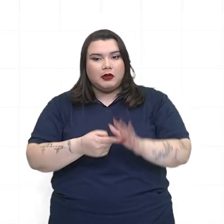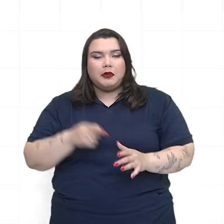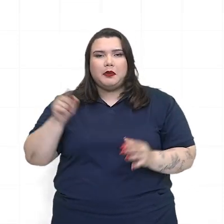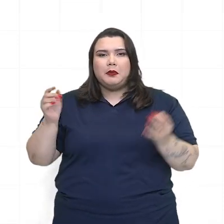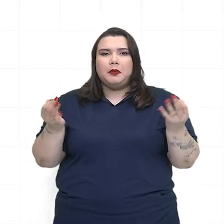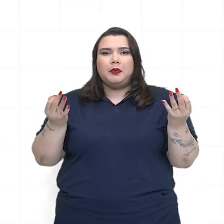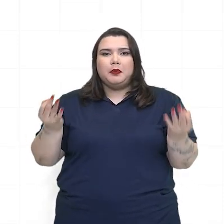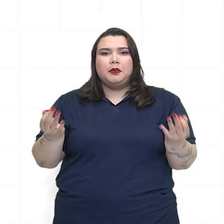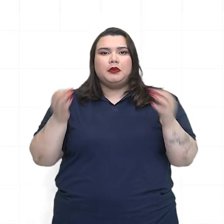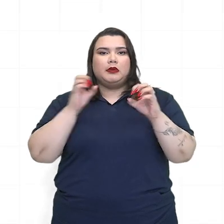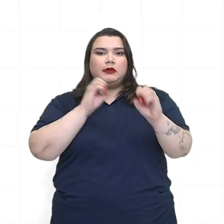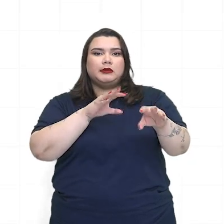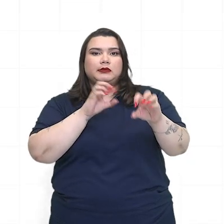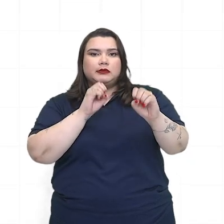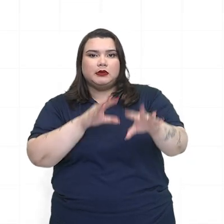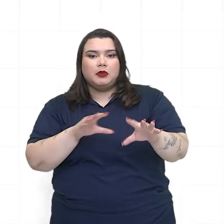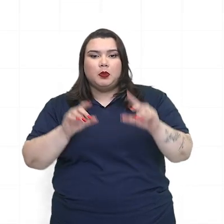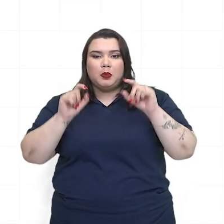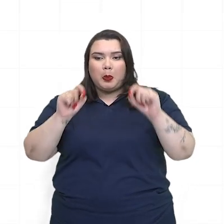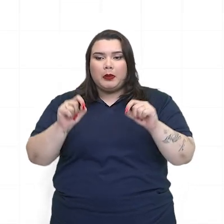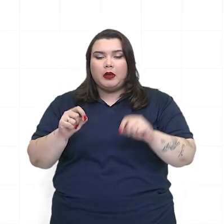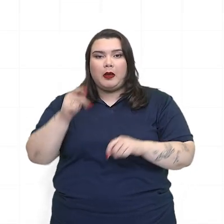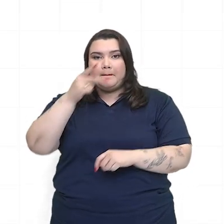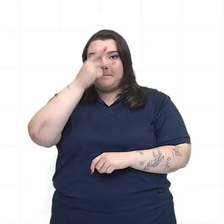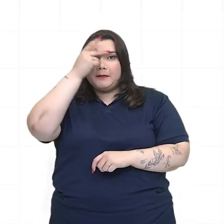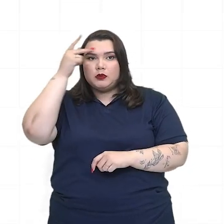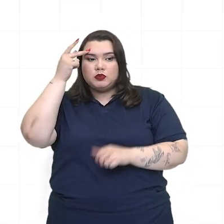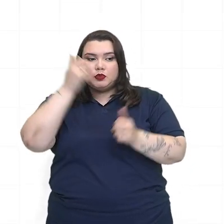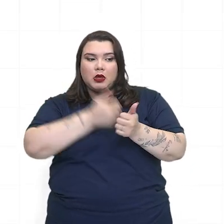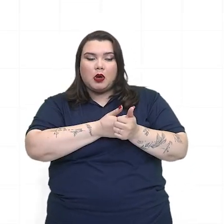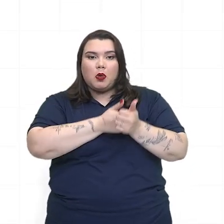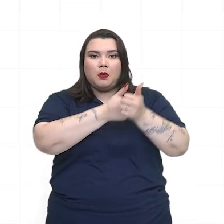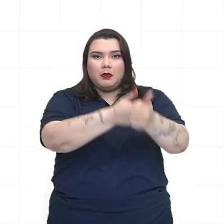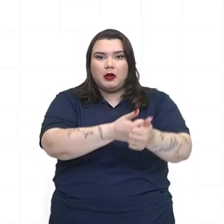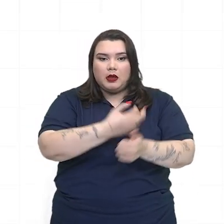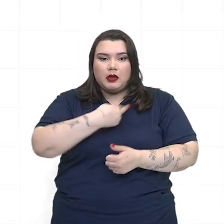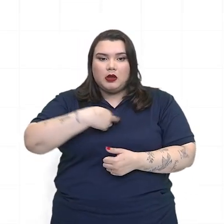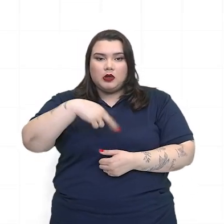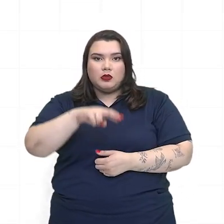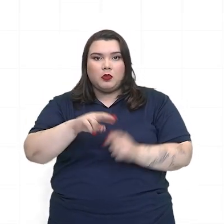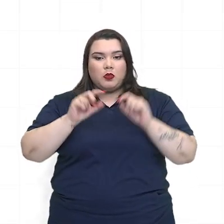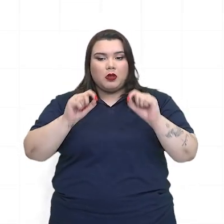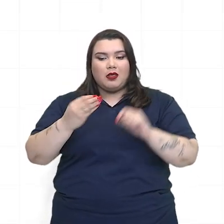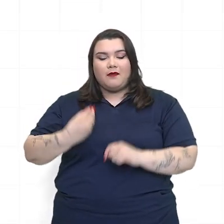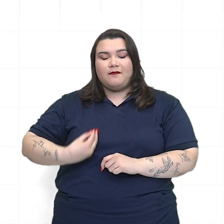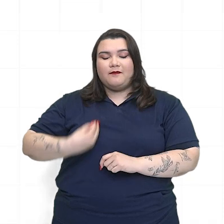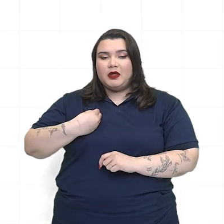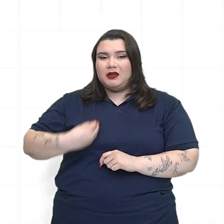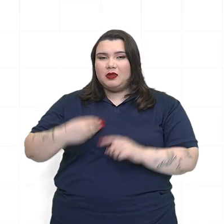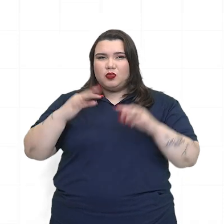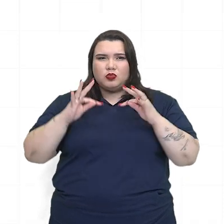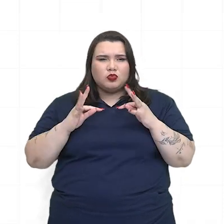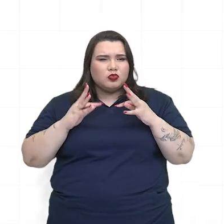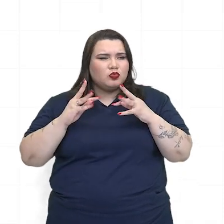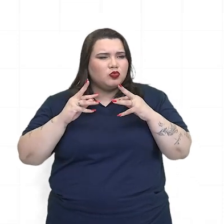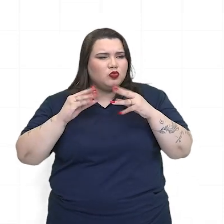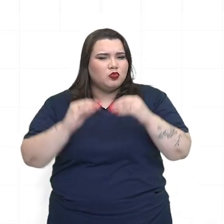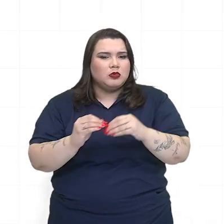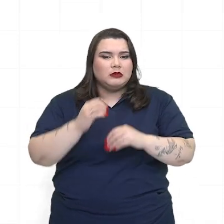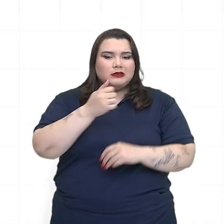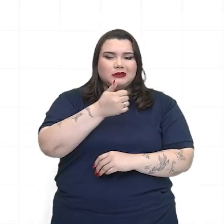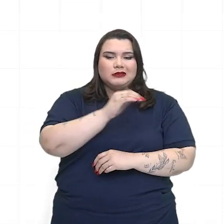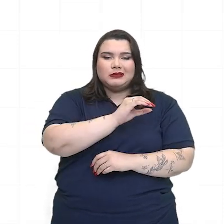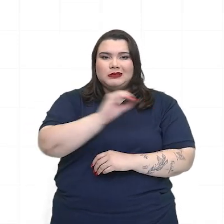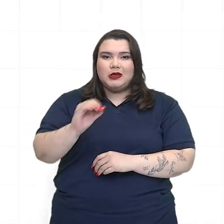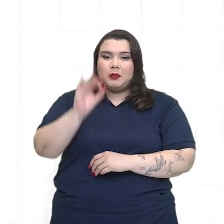está chamando o seu seguidor, o budista, a uma vida correta, uma atitude correta